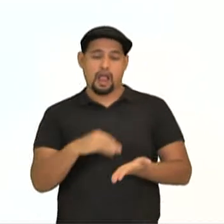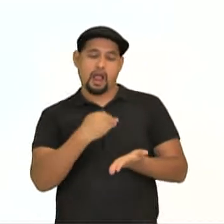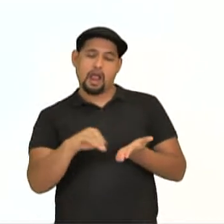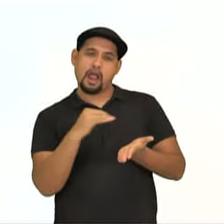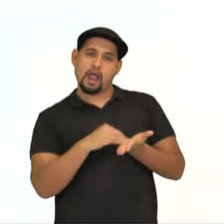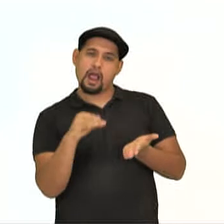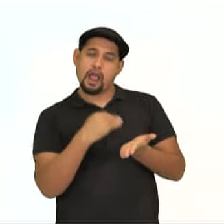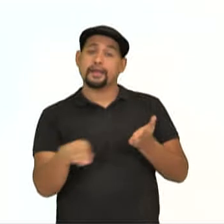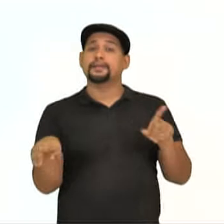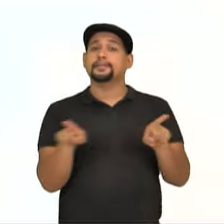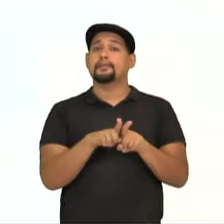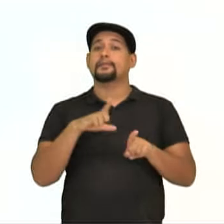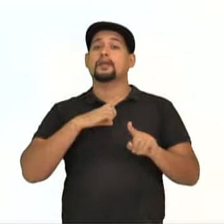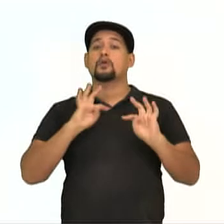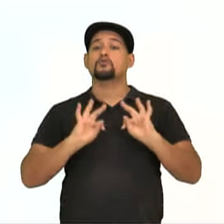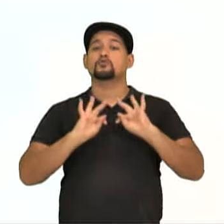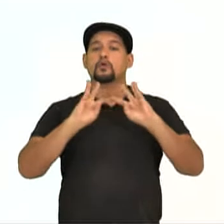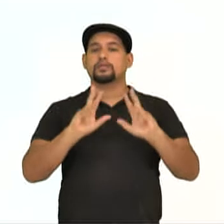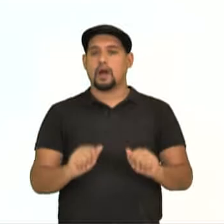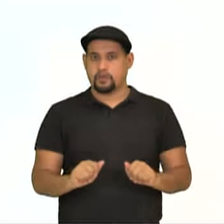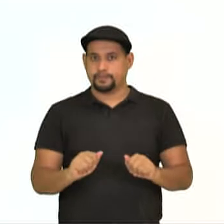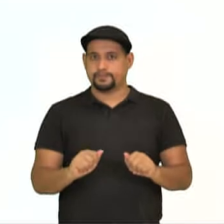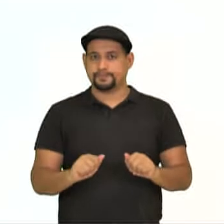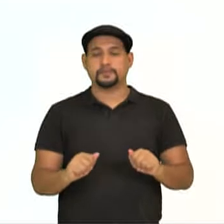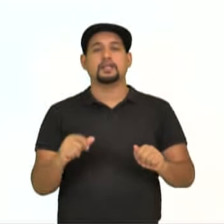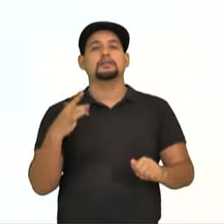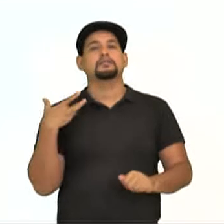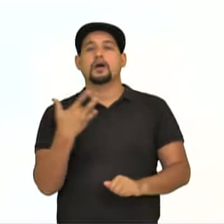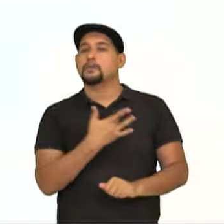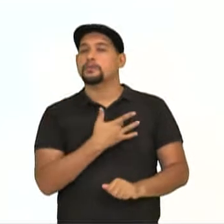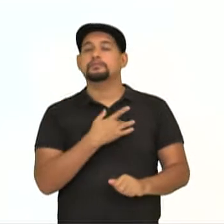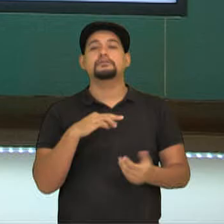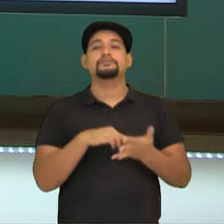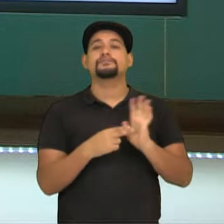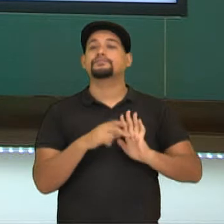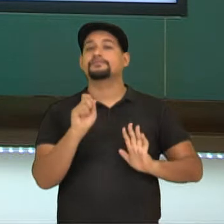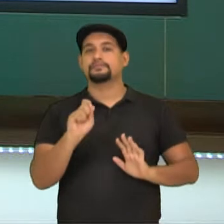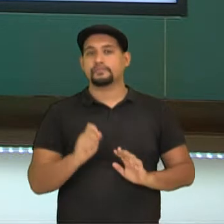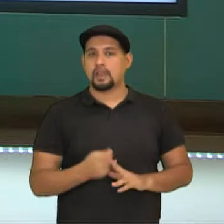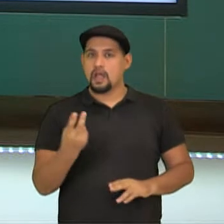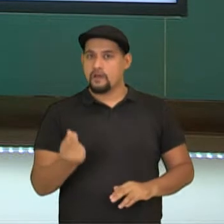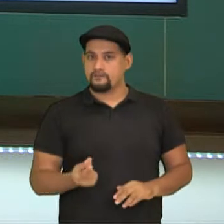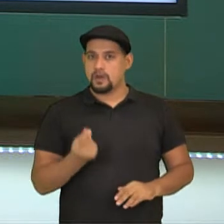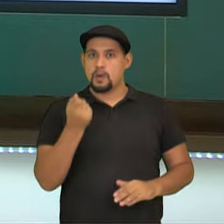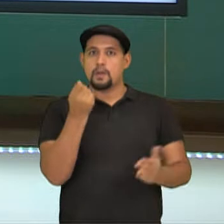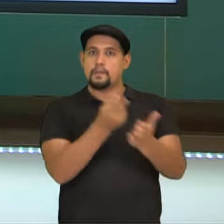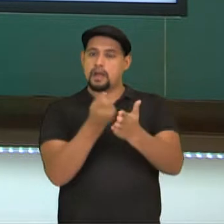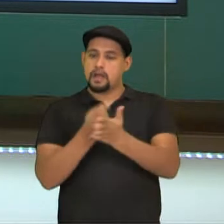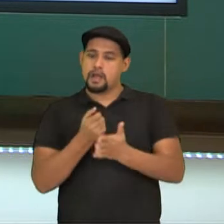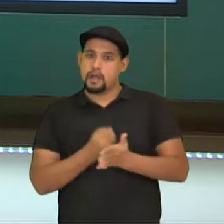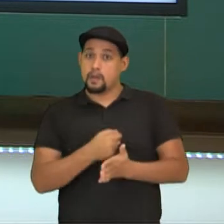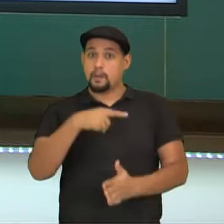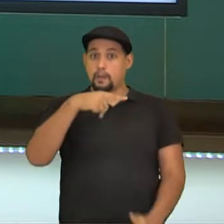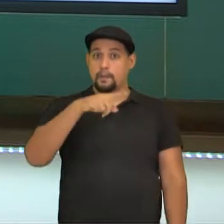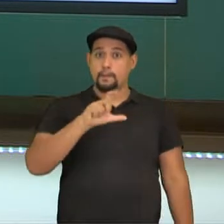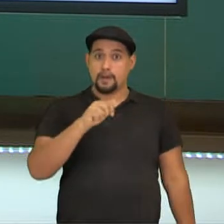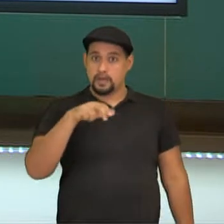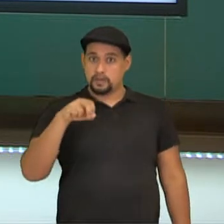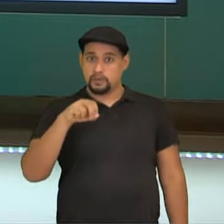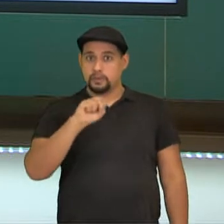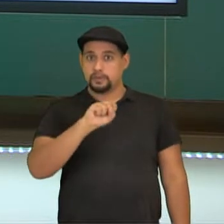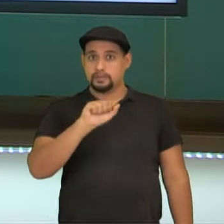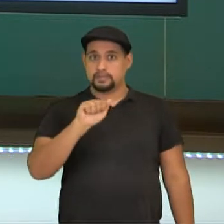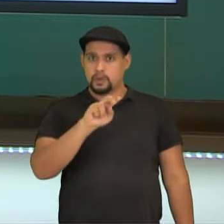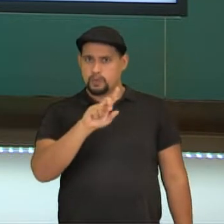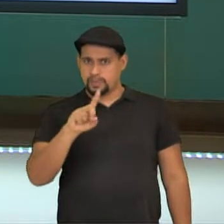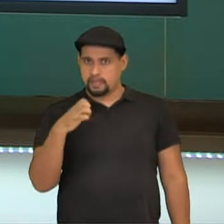crédito, e temos um total. Aqui é uma observação: saúde refere-se ao valor pago pelo plano de saúde. E temos aqui